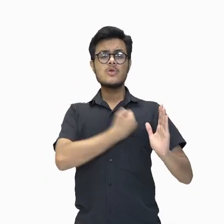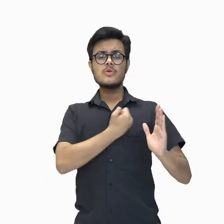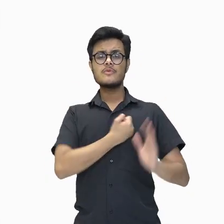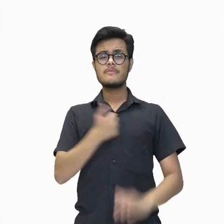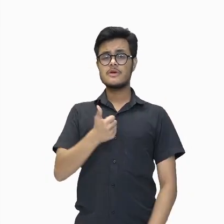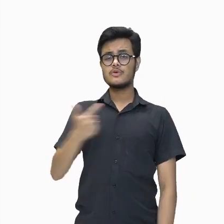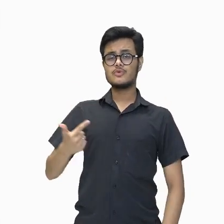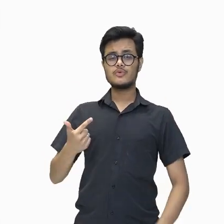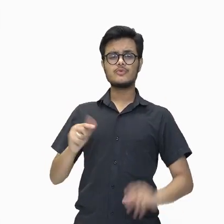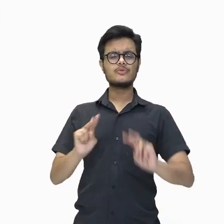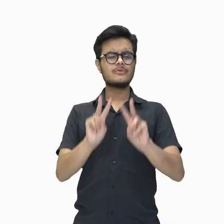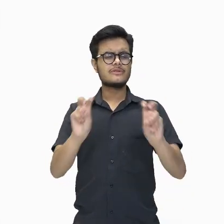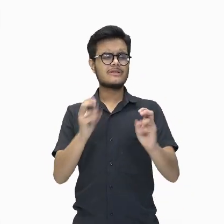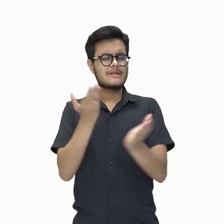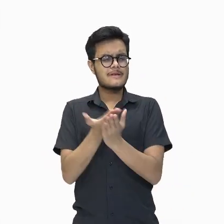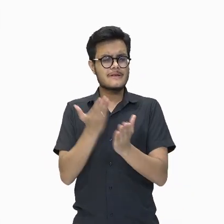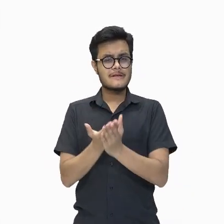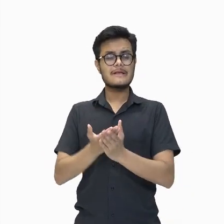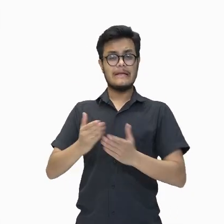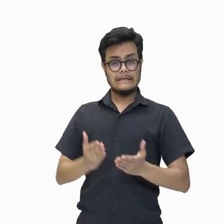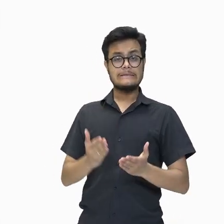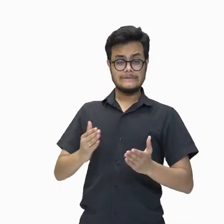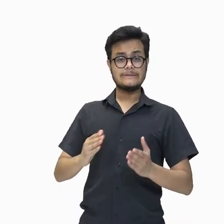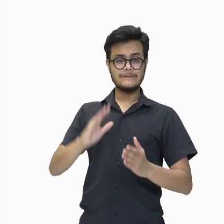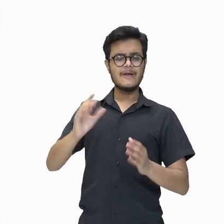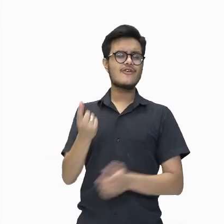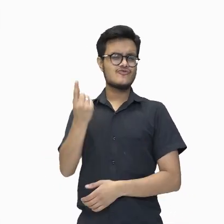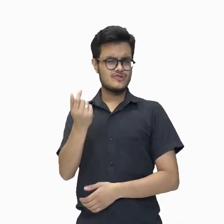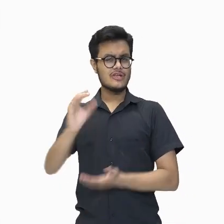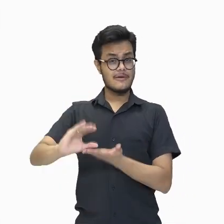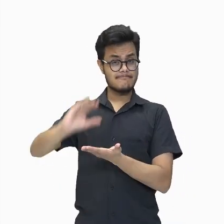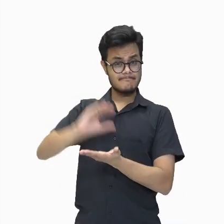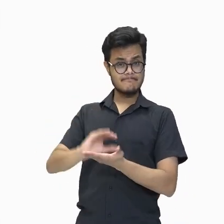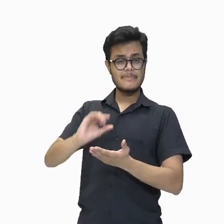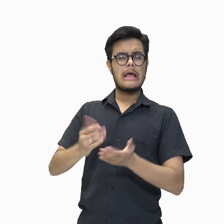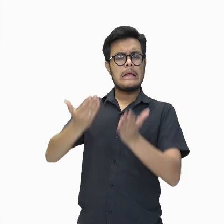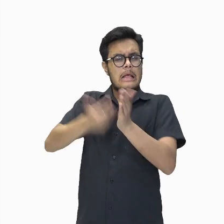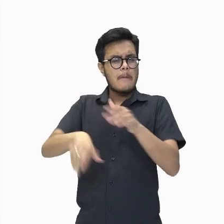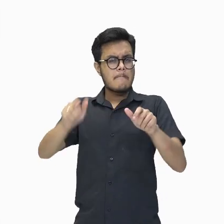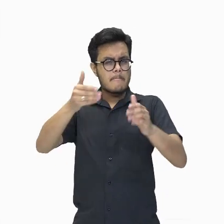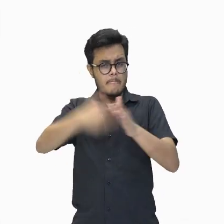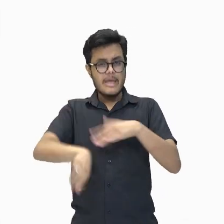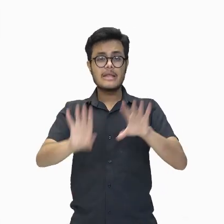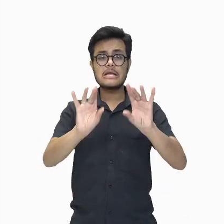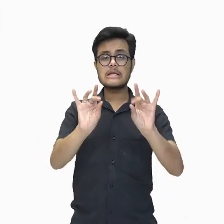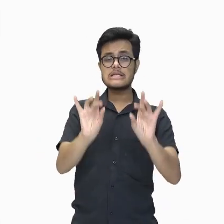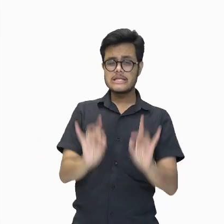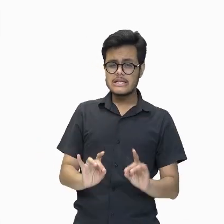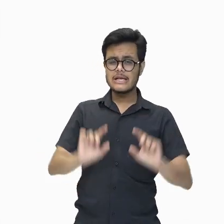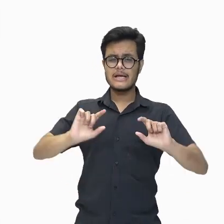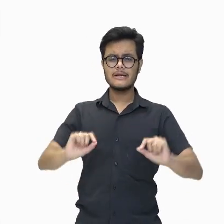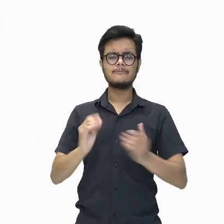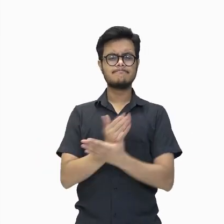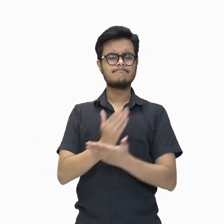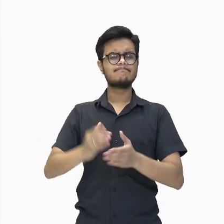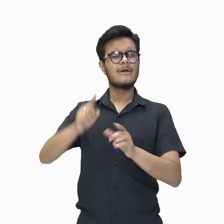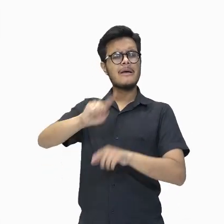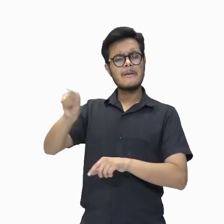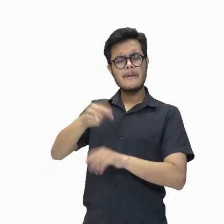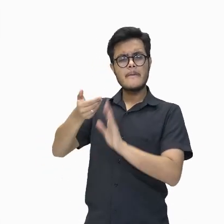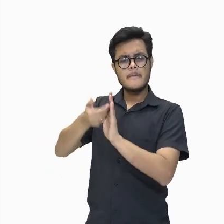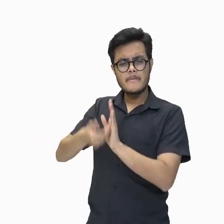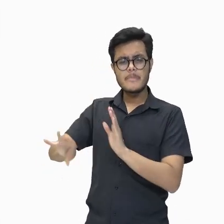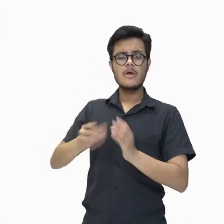objeto de conhecimento lucro e prejuízo. O detalhamento, situações e problemas envolvendo descontos, aumentos e lucros